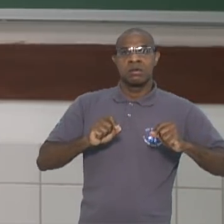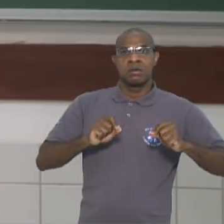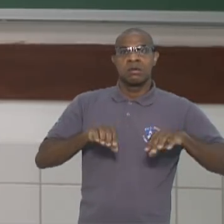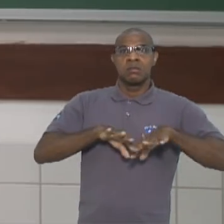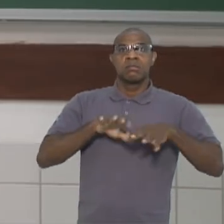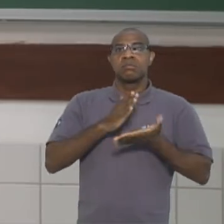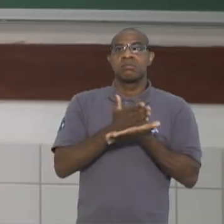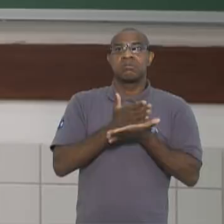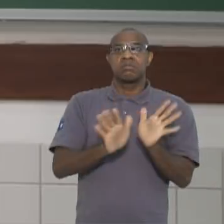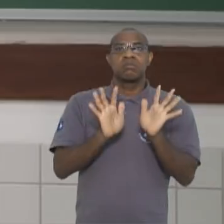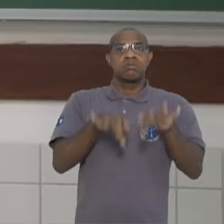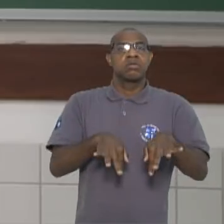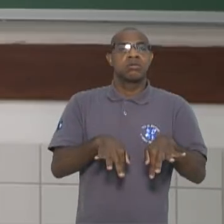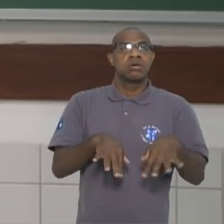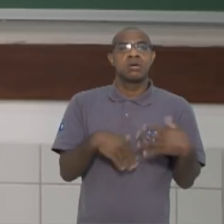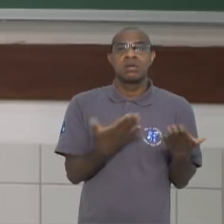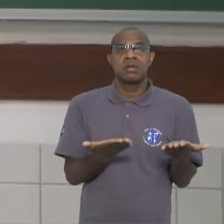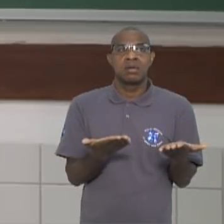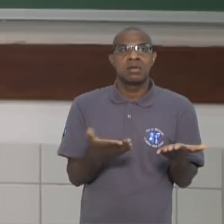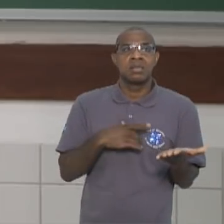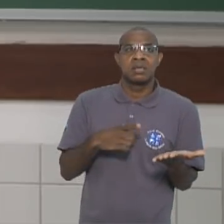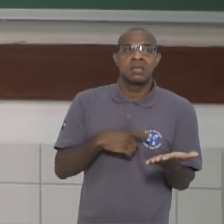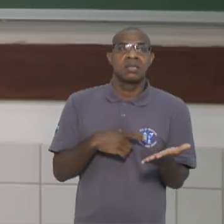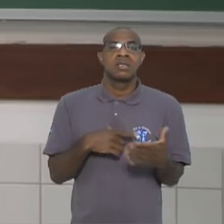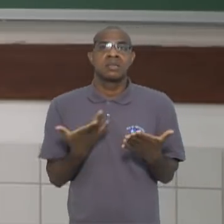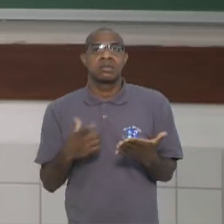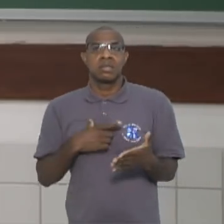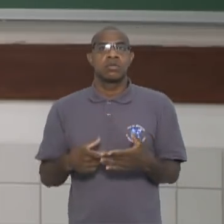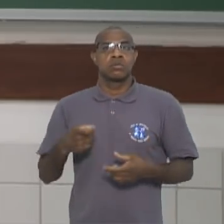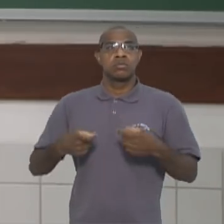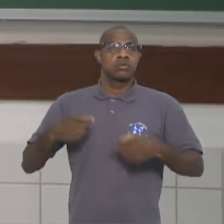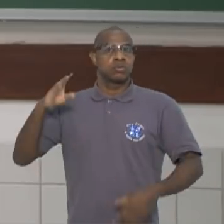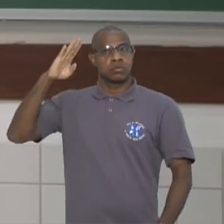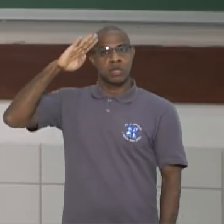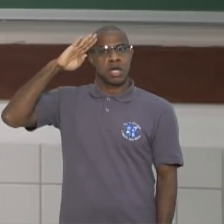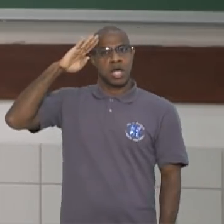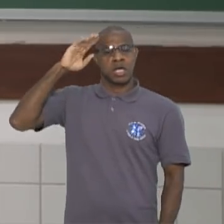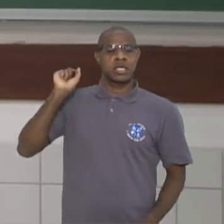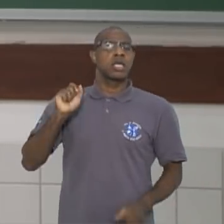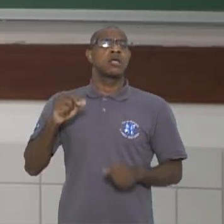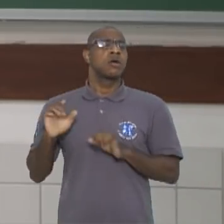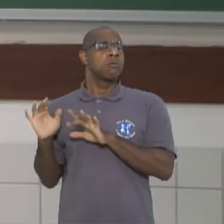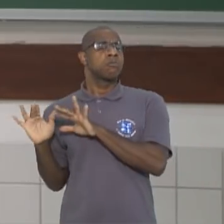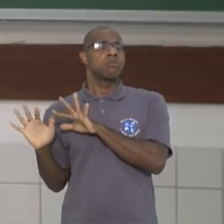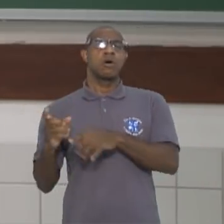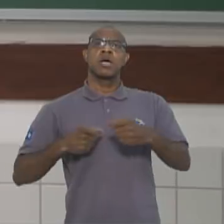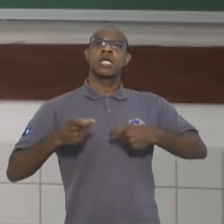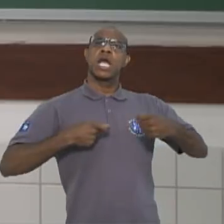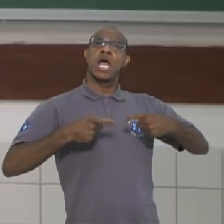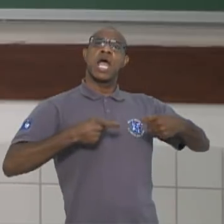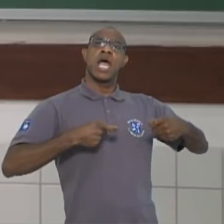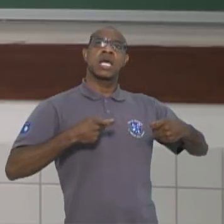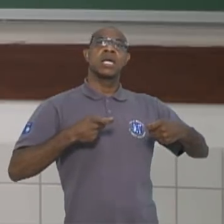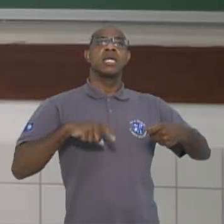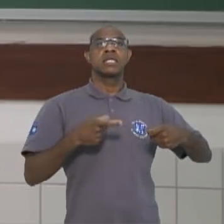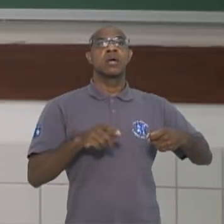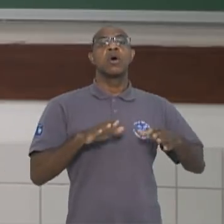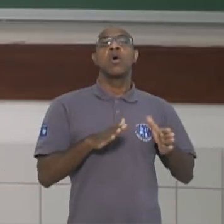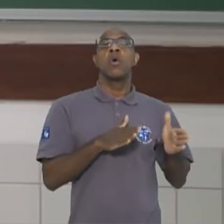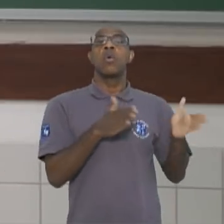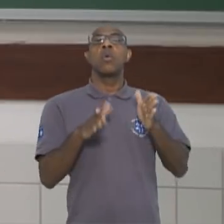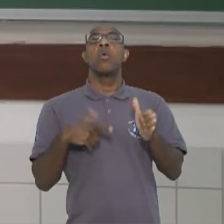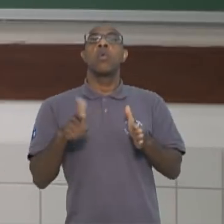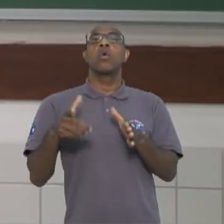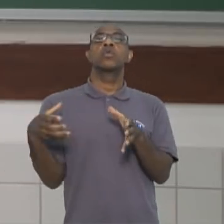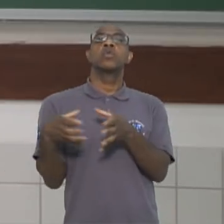Então ele deu o generalato do seu exército, né, quem ia para a guerra, quem lutava, para um outro membro dentro do